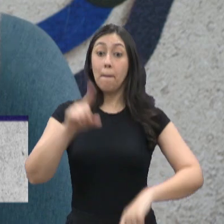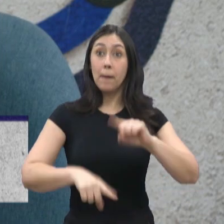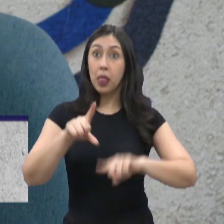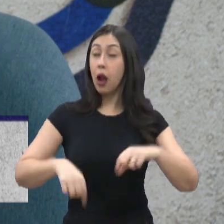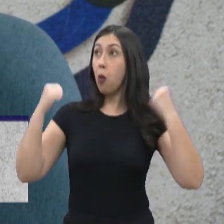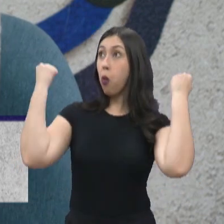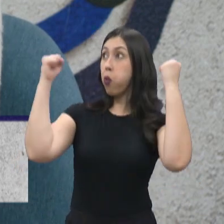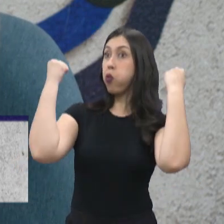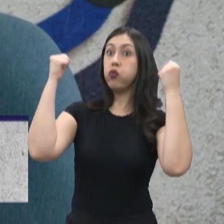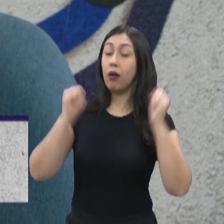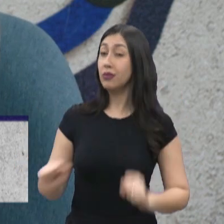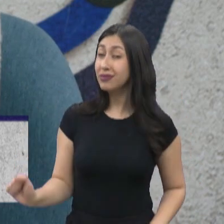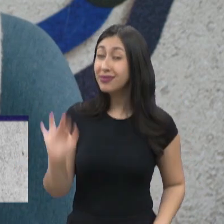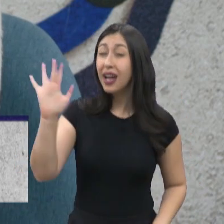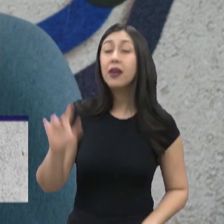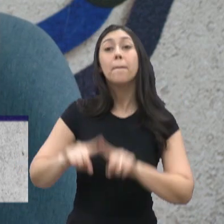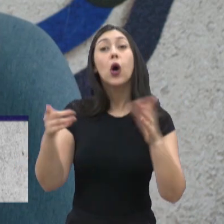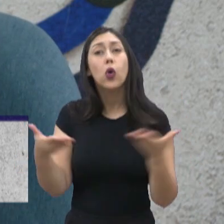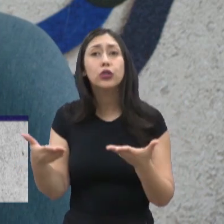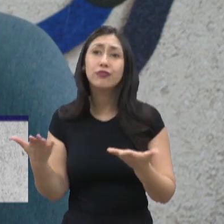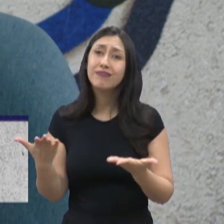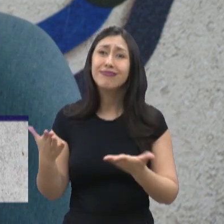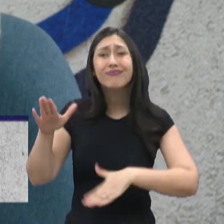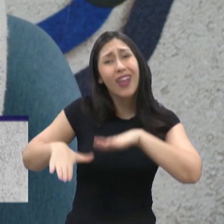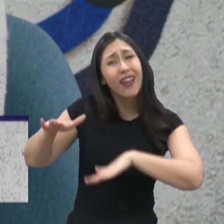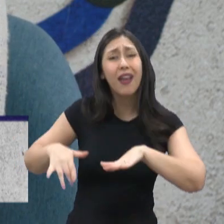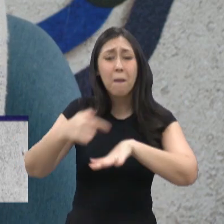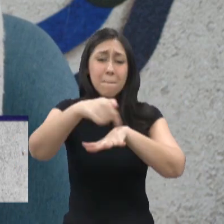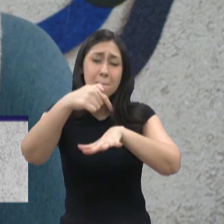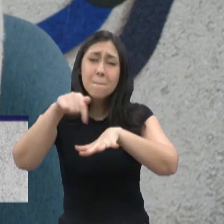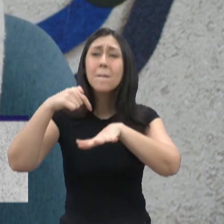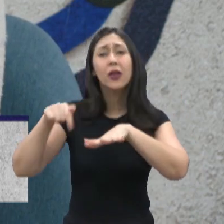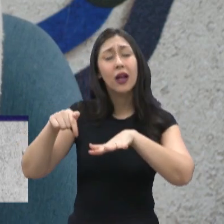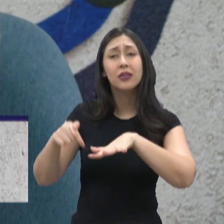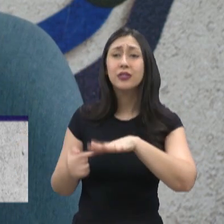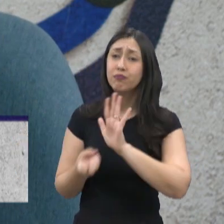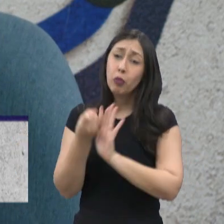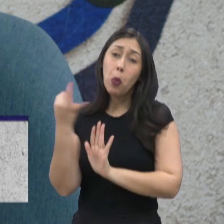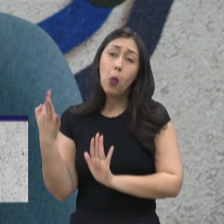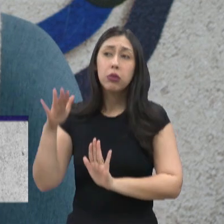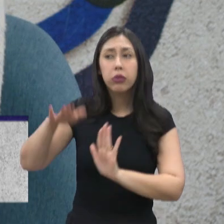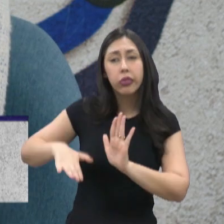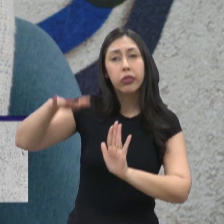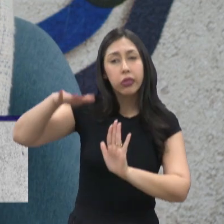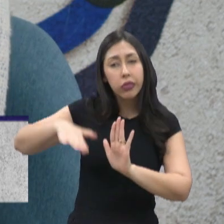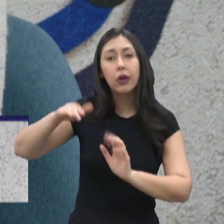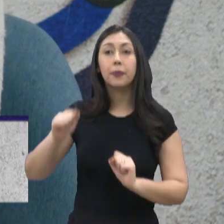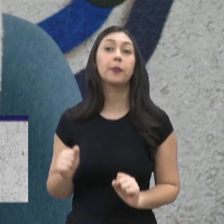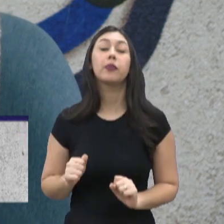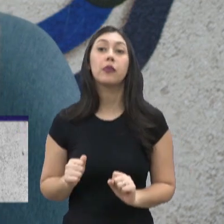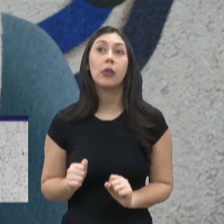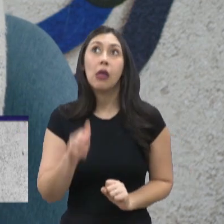mais elevado. Então, hoje, dependendo da modalidade que você for atuar, você consegue começar com um valor bem mais baixo. Falando aí